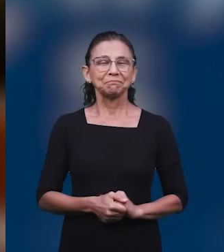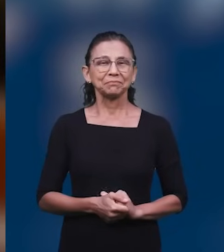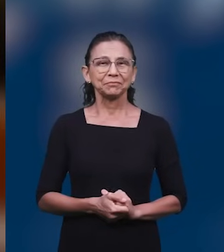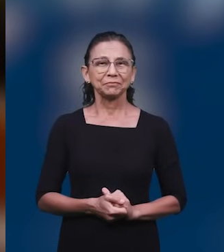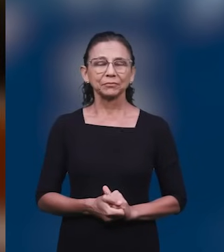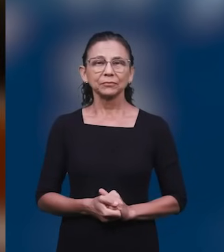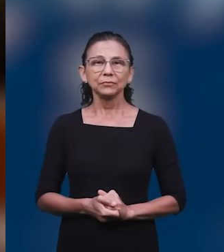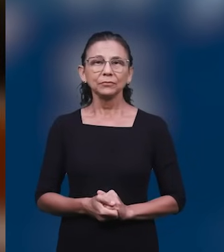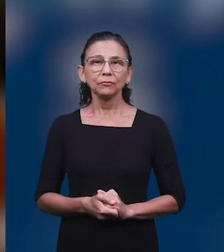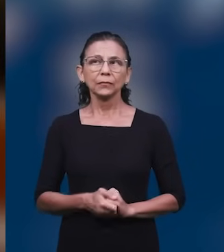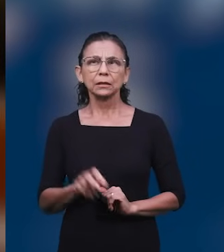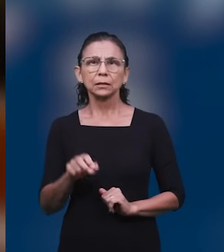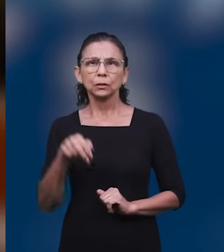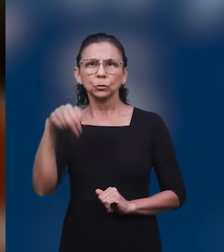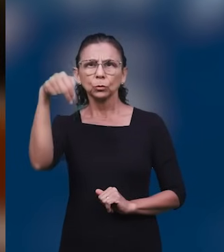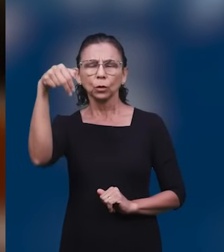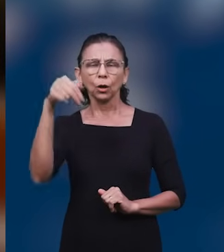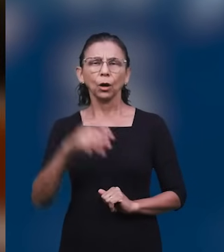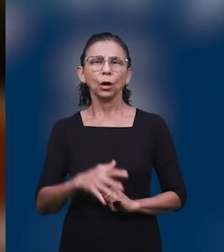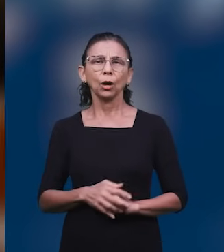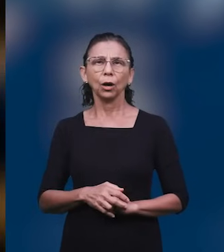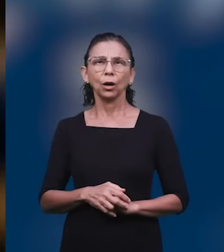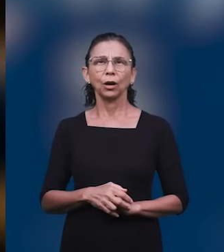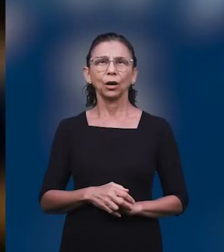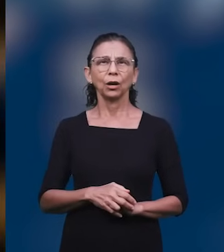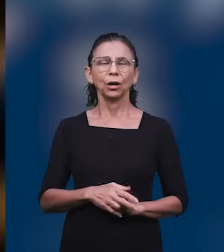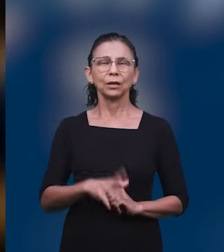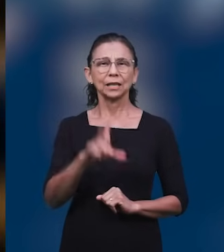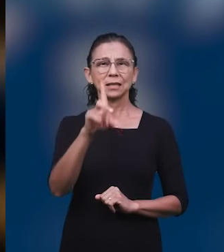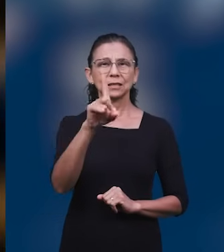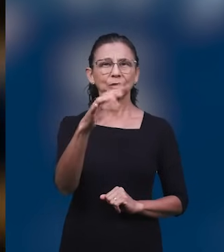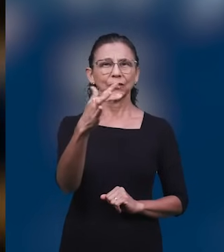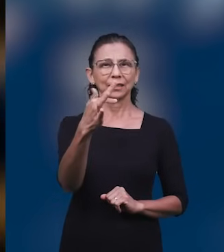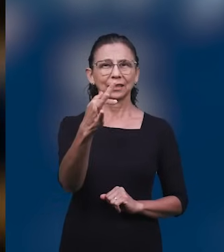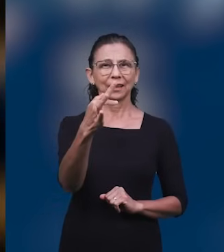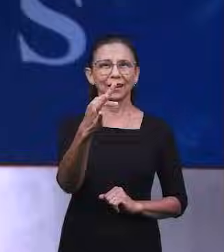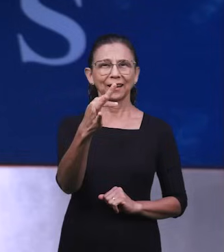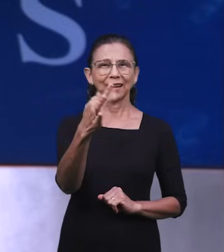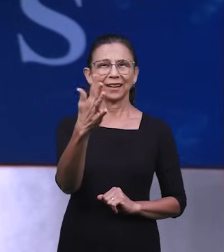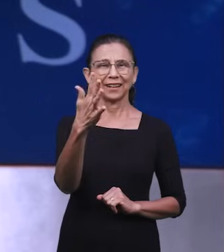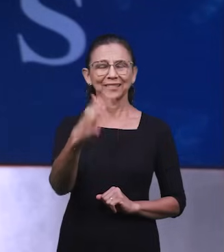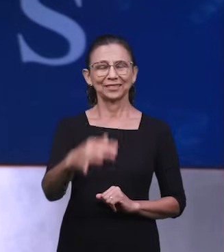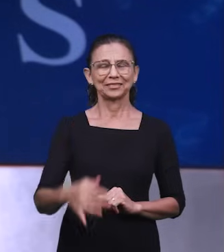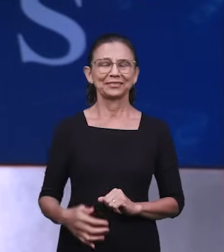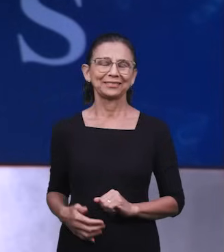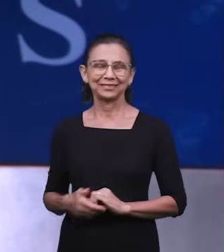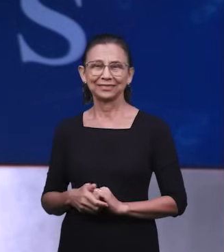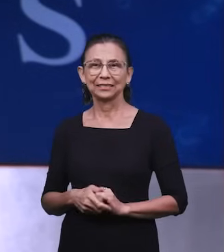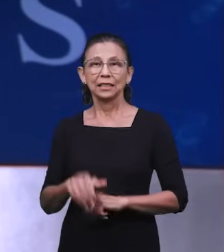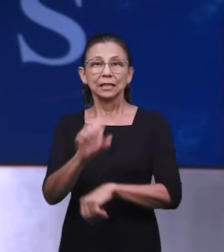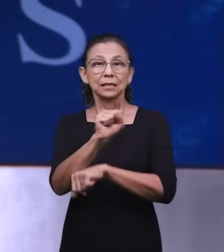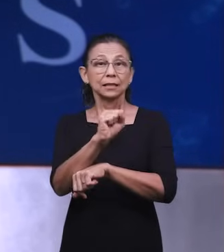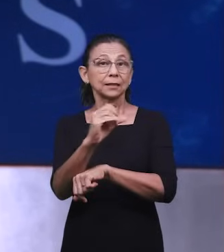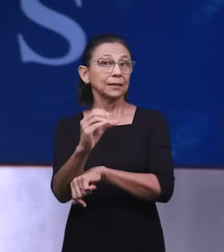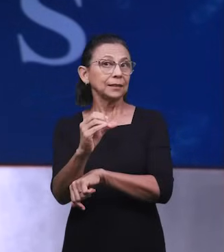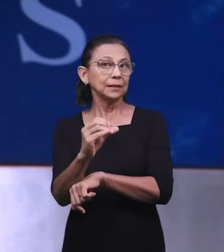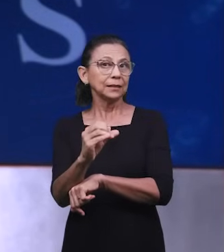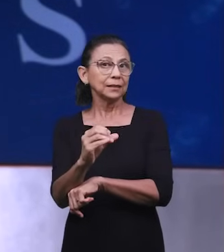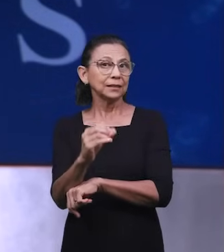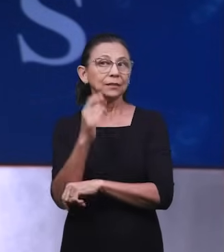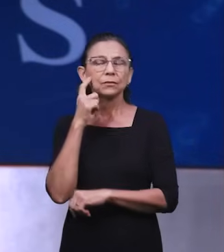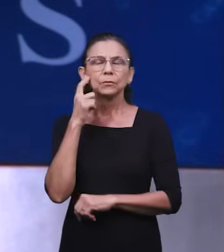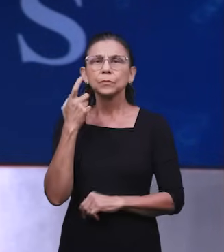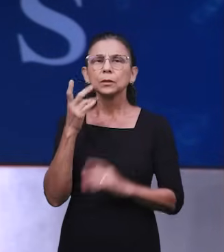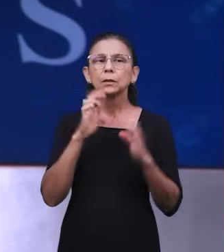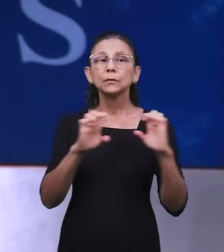Samambaia, Samambaia Norte, tá? Em Brasília. Alô, Brasília, Distrito Federal. E agora nós vamos para Santa Catarina, vamos